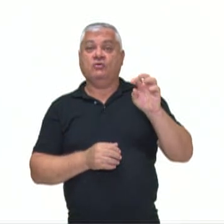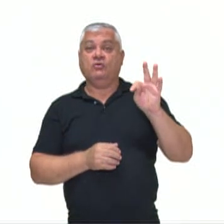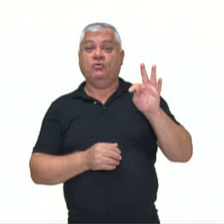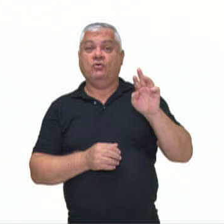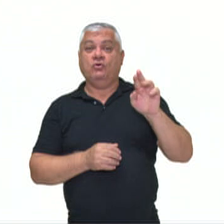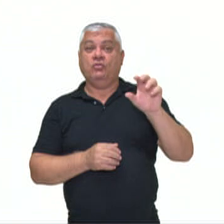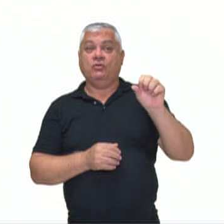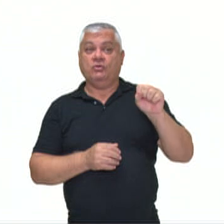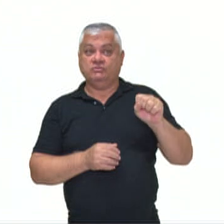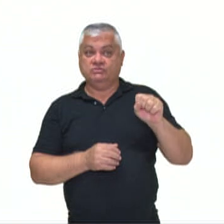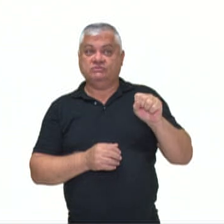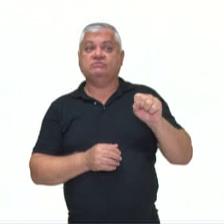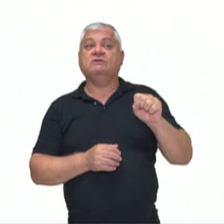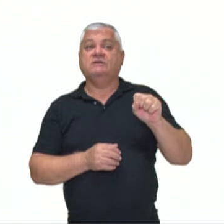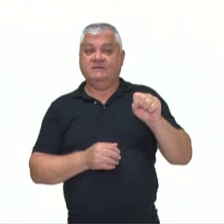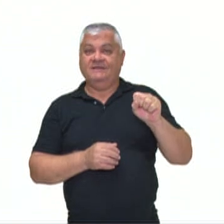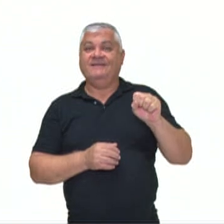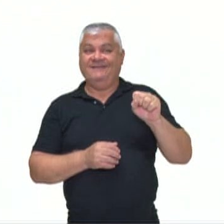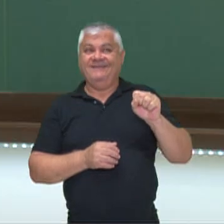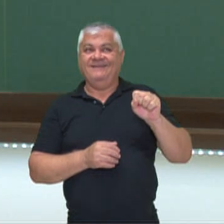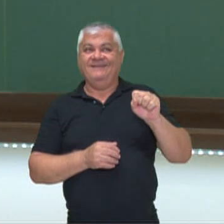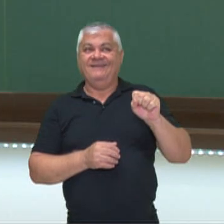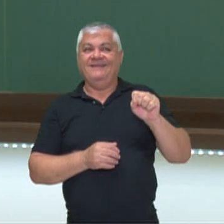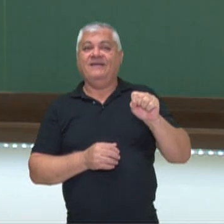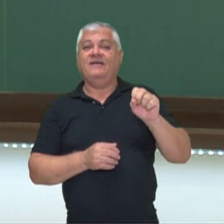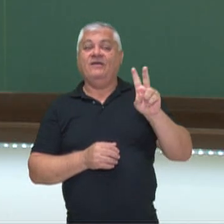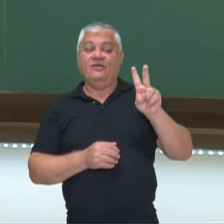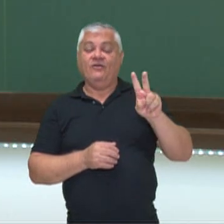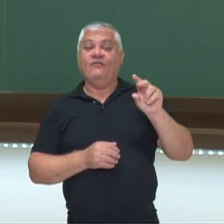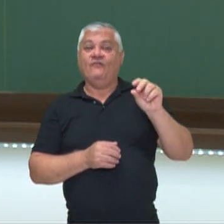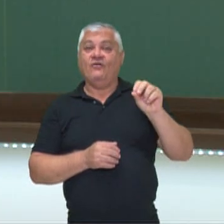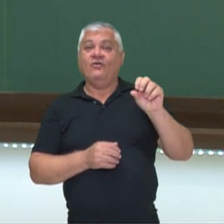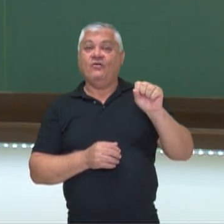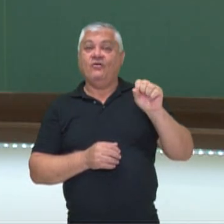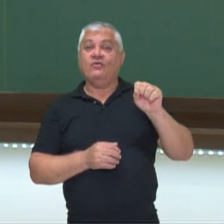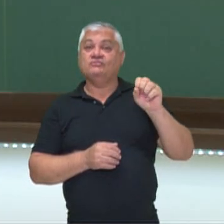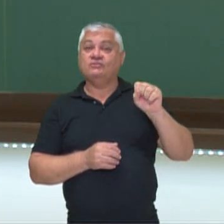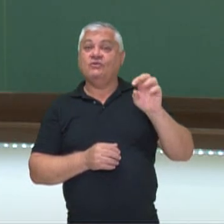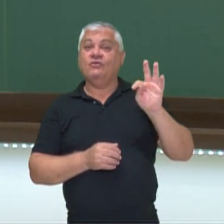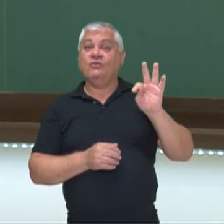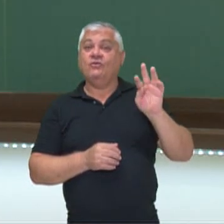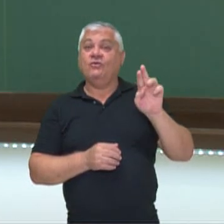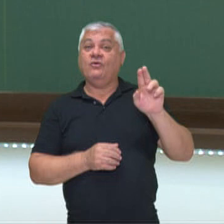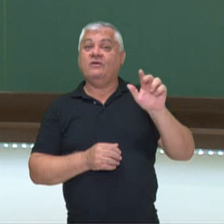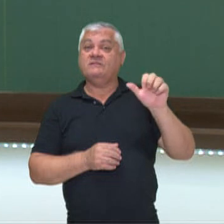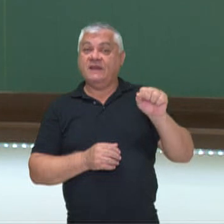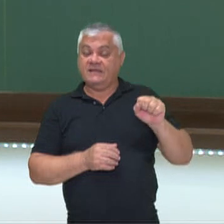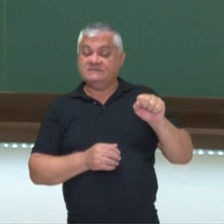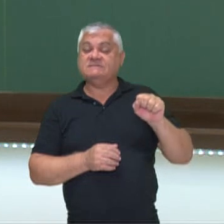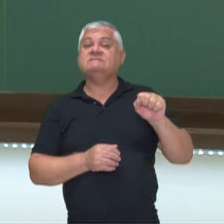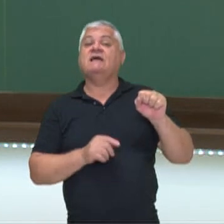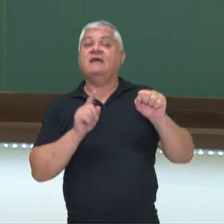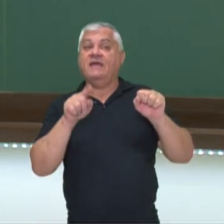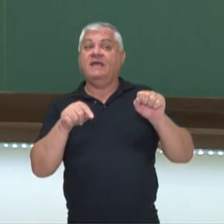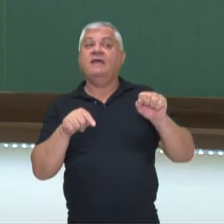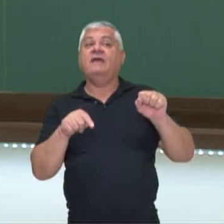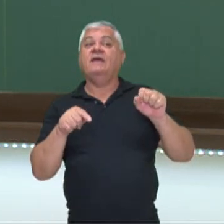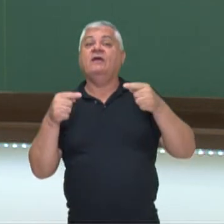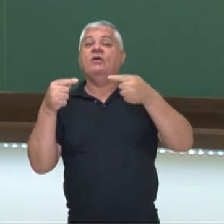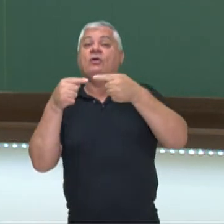ó, segunda pessoa do singular, segunda pessoa do plural, vosotros e vosotras, seria o vocês,